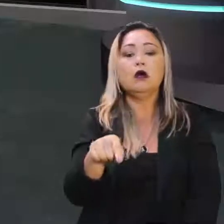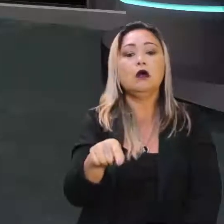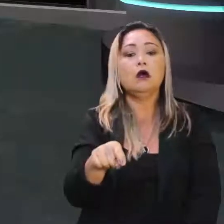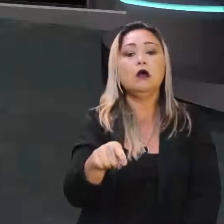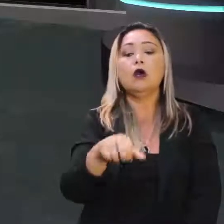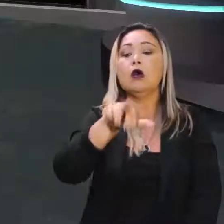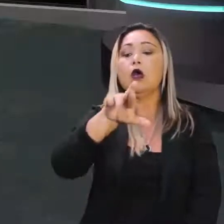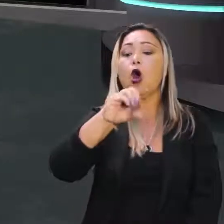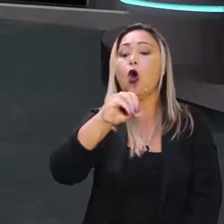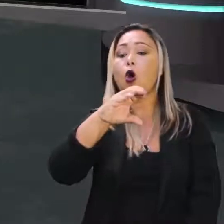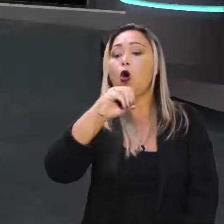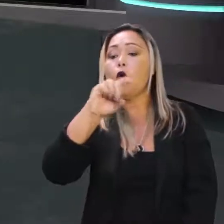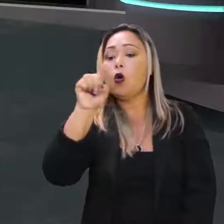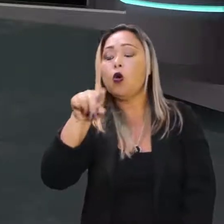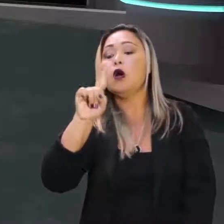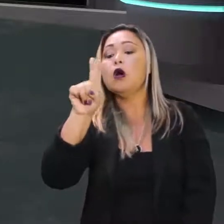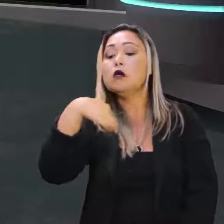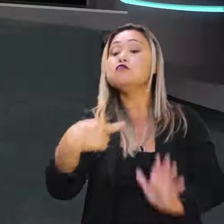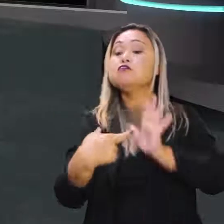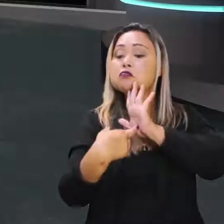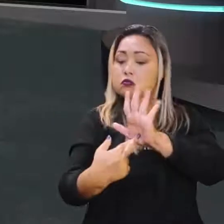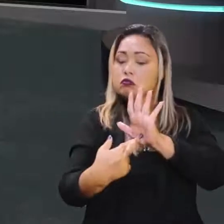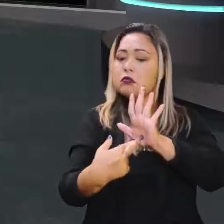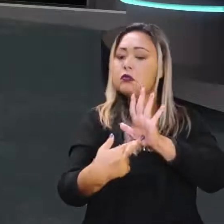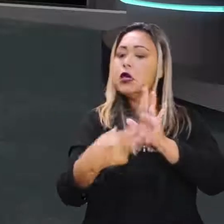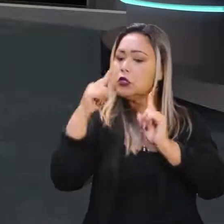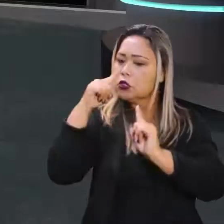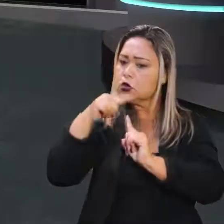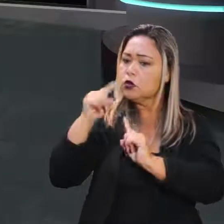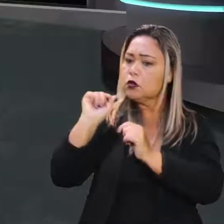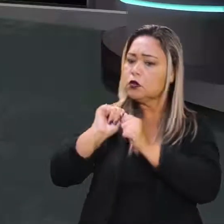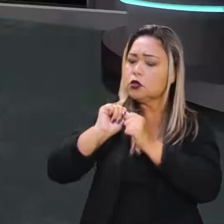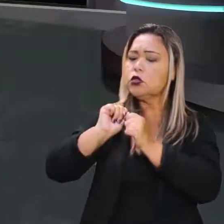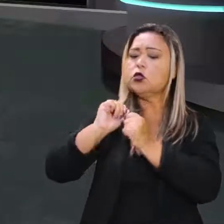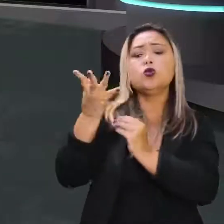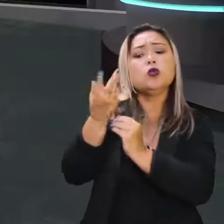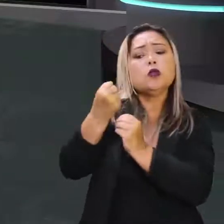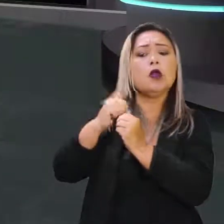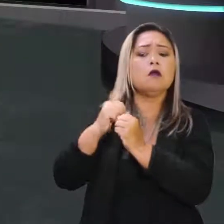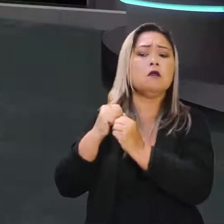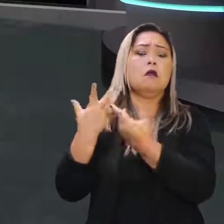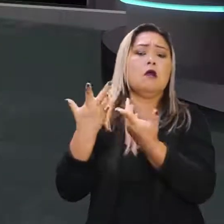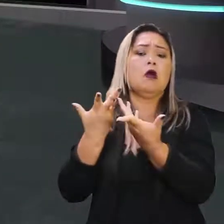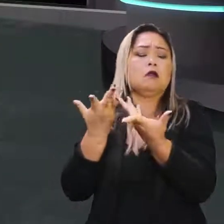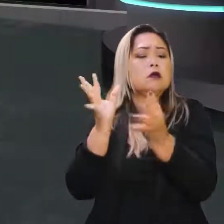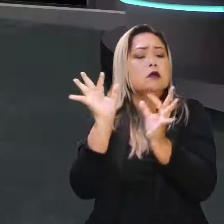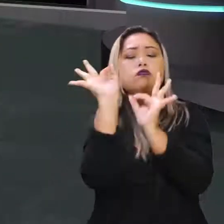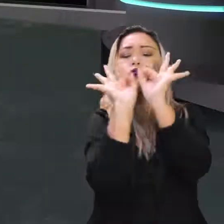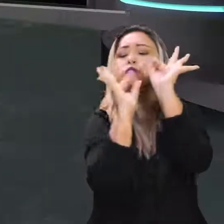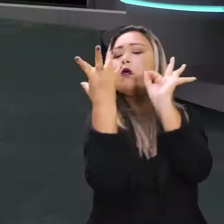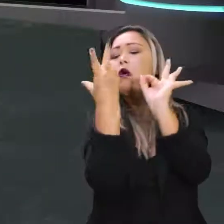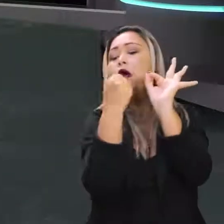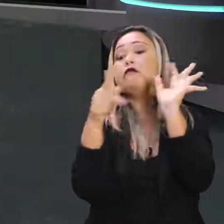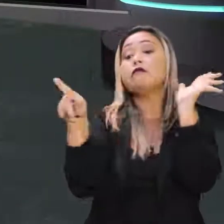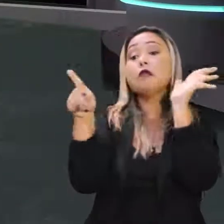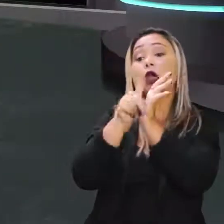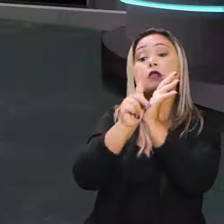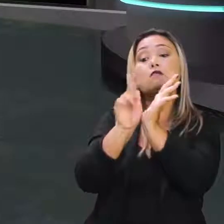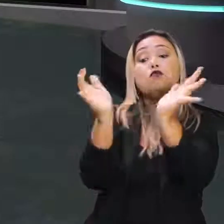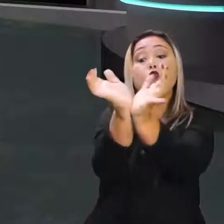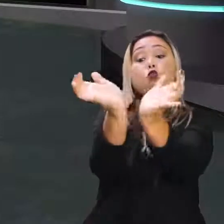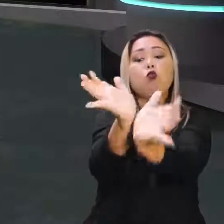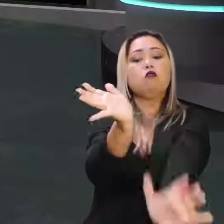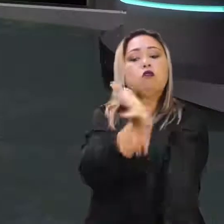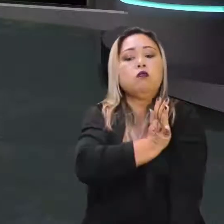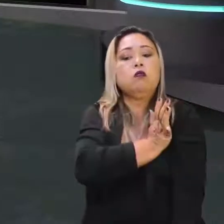o rococó representava exatamente esse tipo de arte, né? Uma arte rebuscada feita para a elite. Exato.